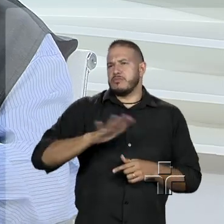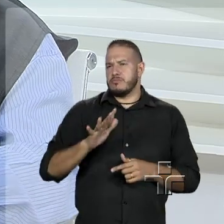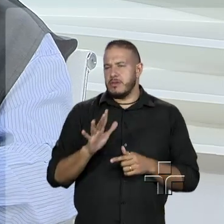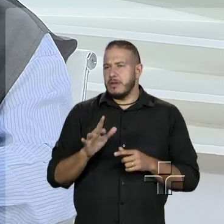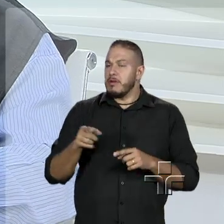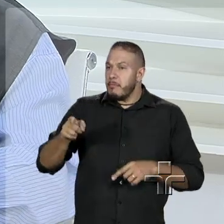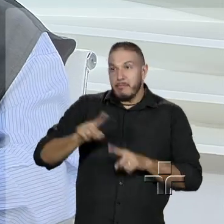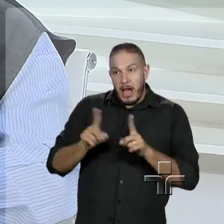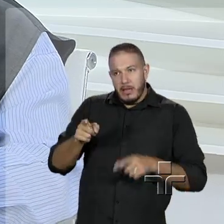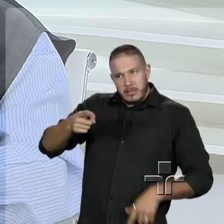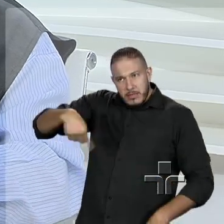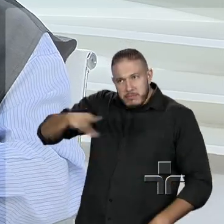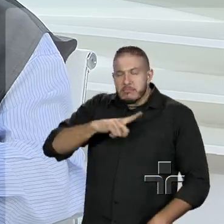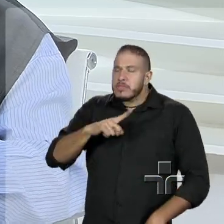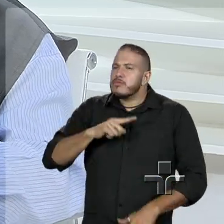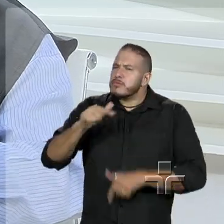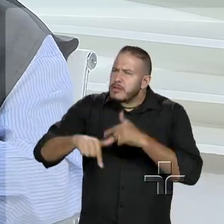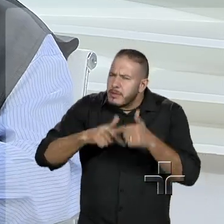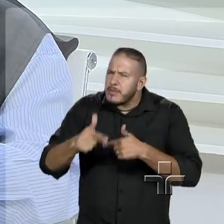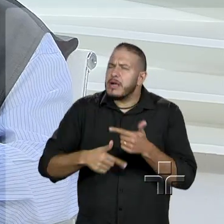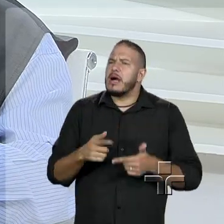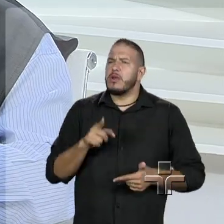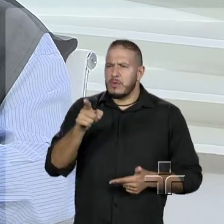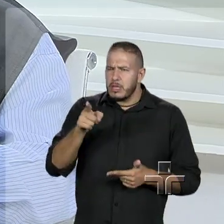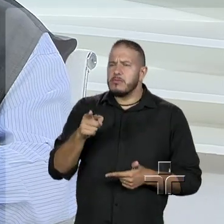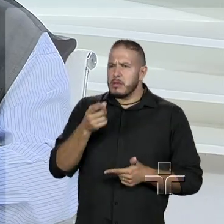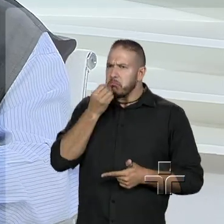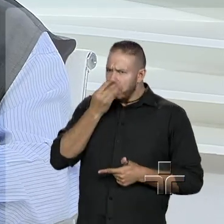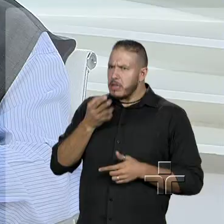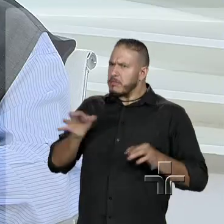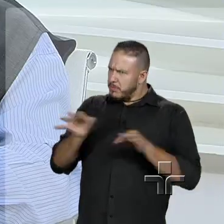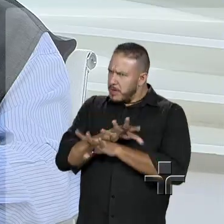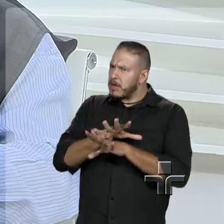têm um trabalho e são muito preparados.